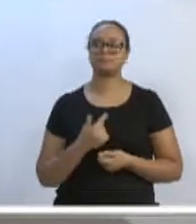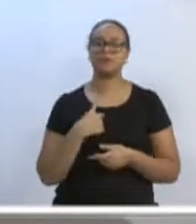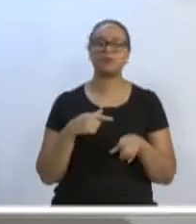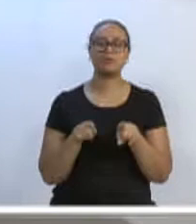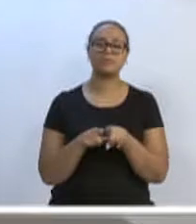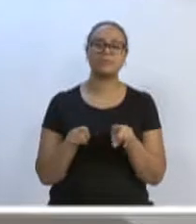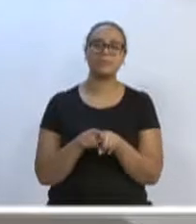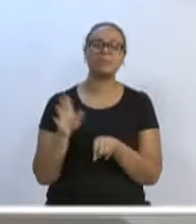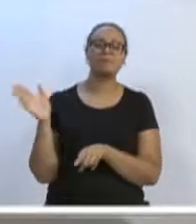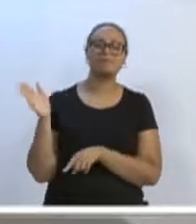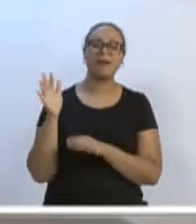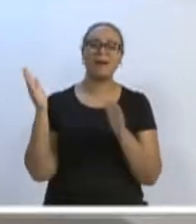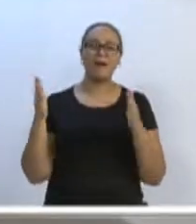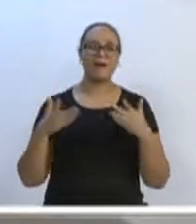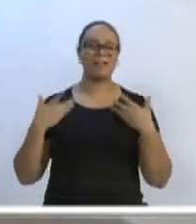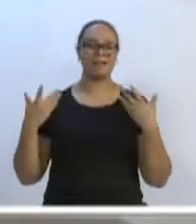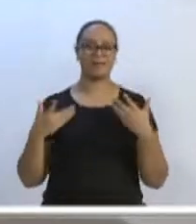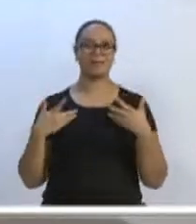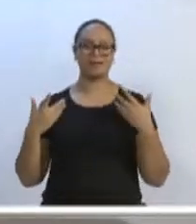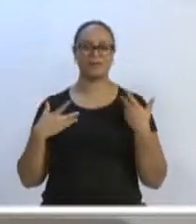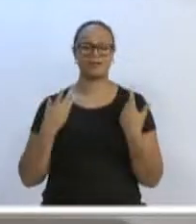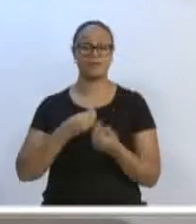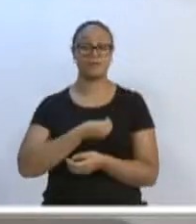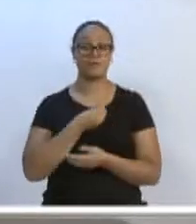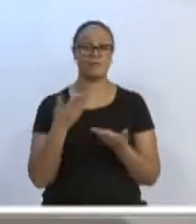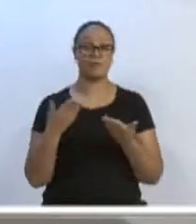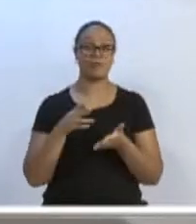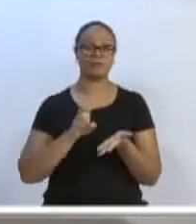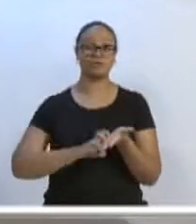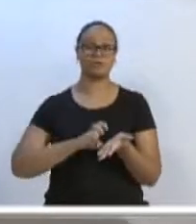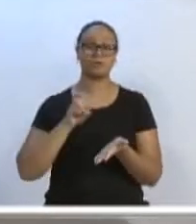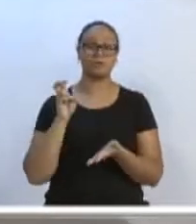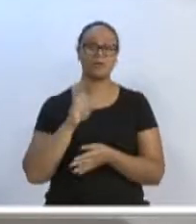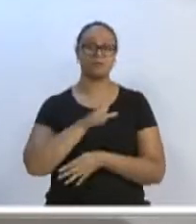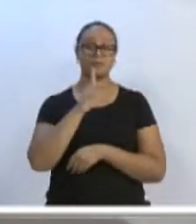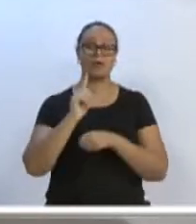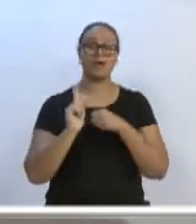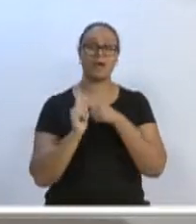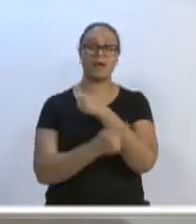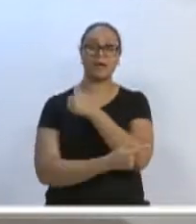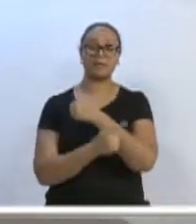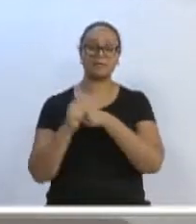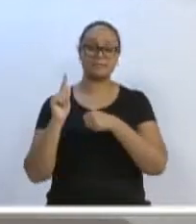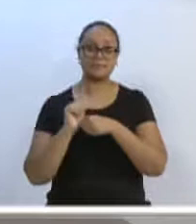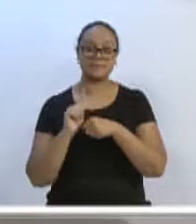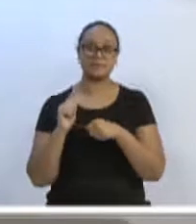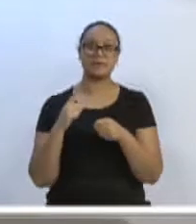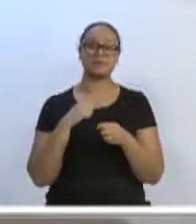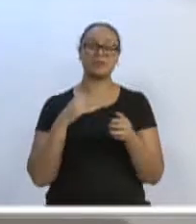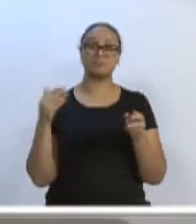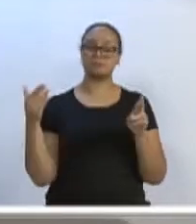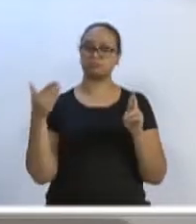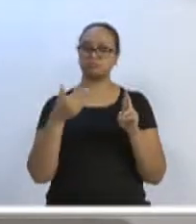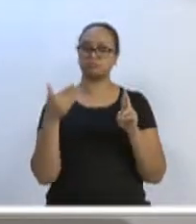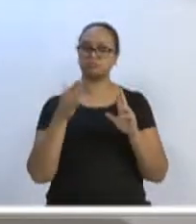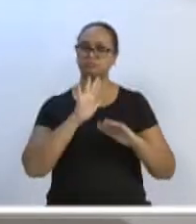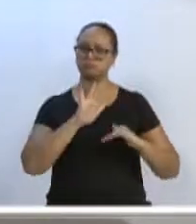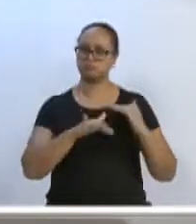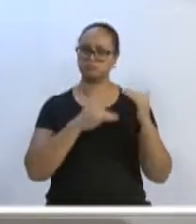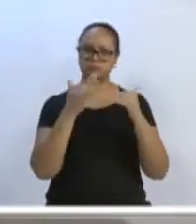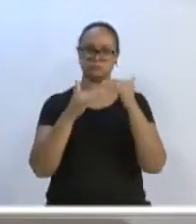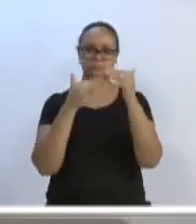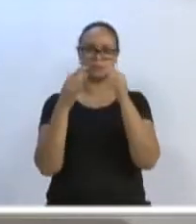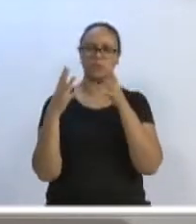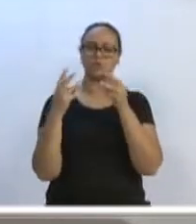com muita alegria estive presente desta manhã no grande garcia ouro uma referência de avanço como todos os bairros a